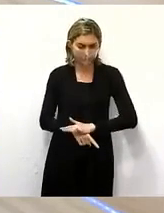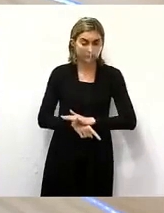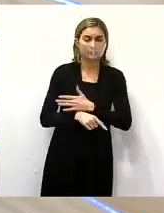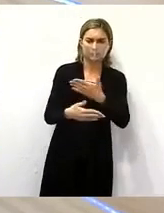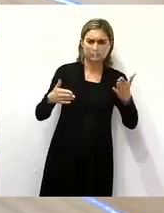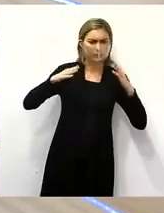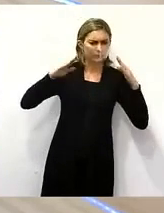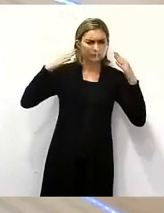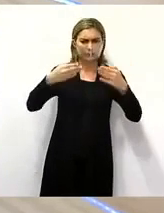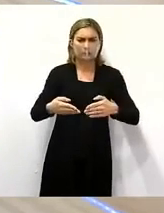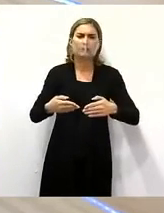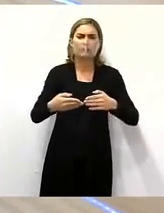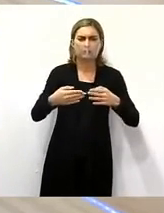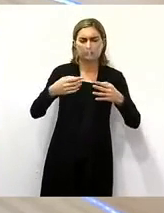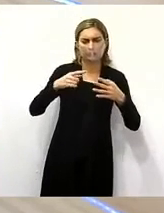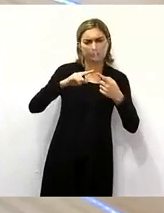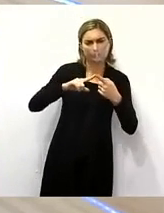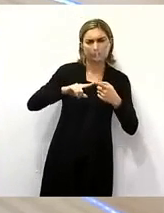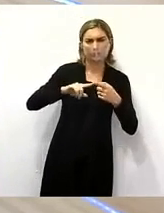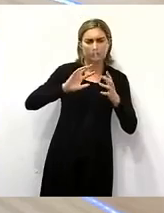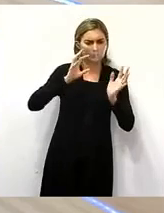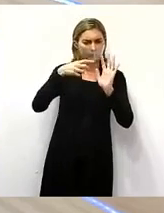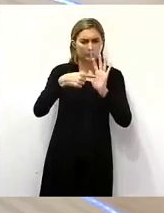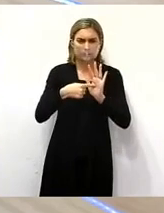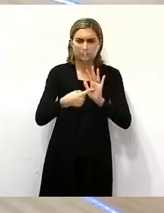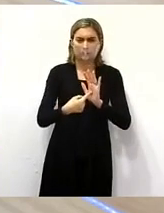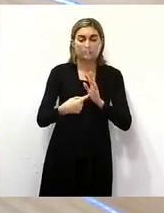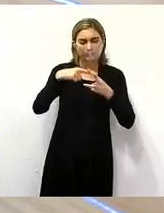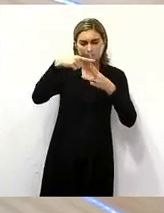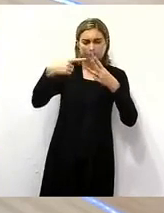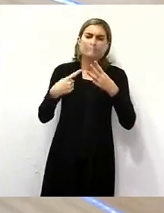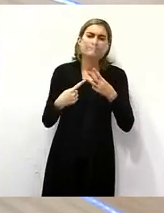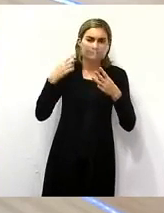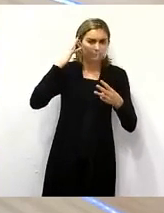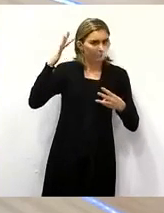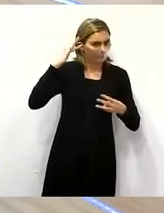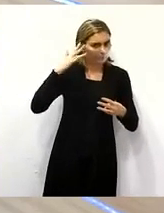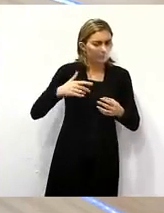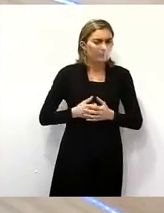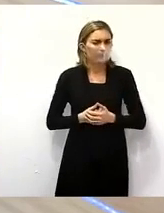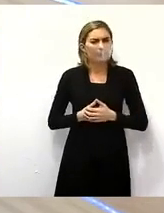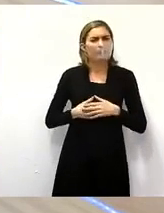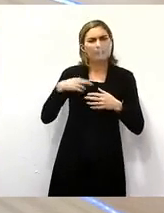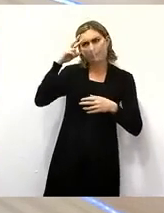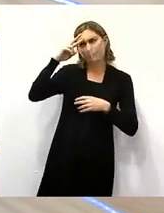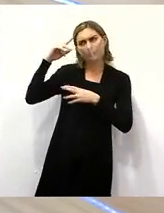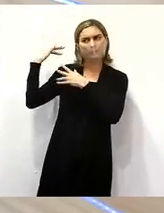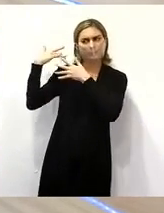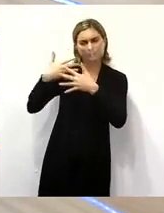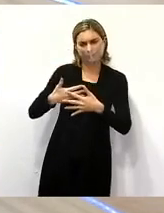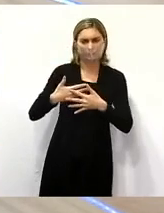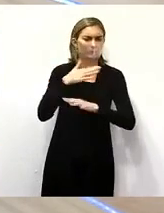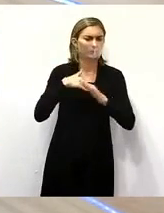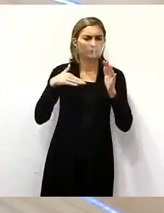vão direto aos pontos centrais desses três pensadores, recordando